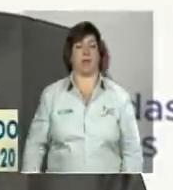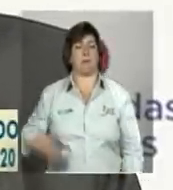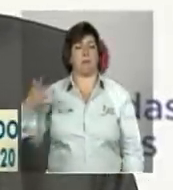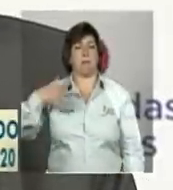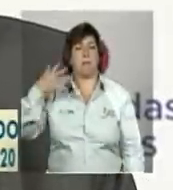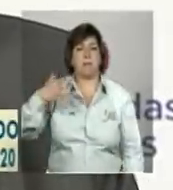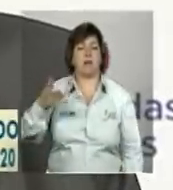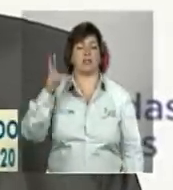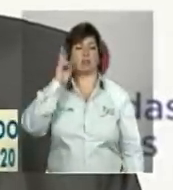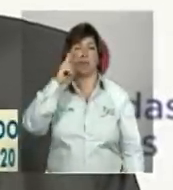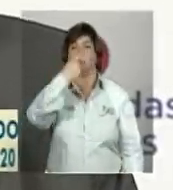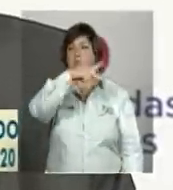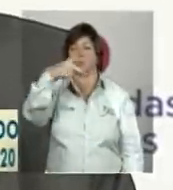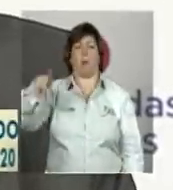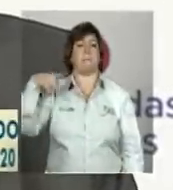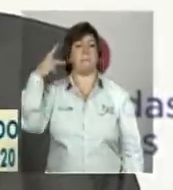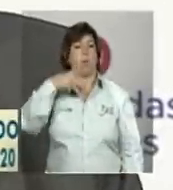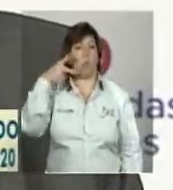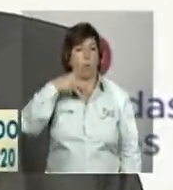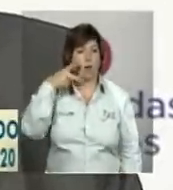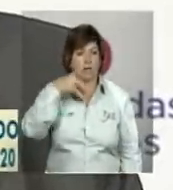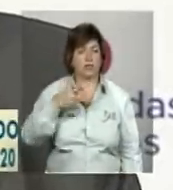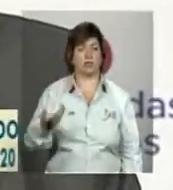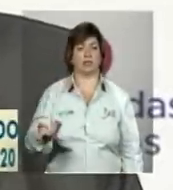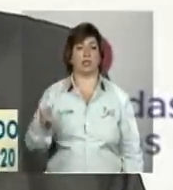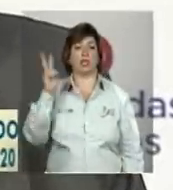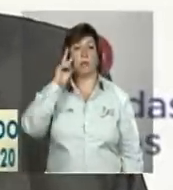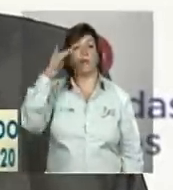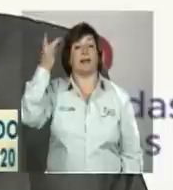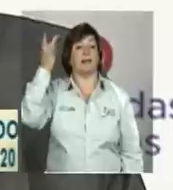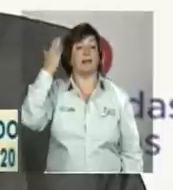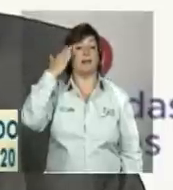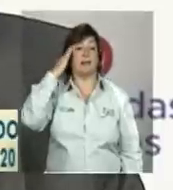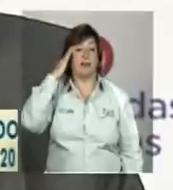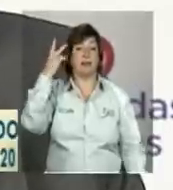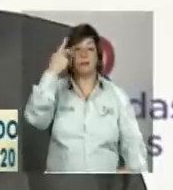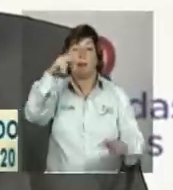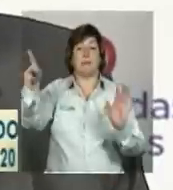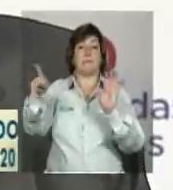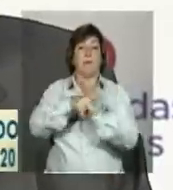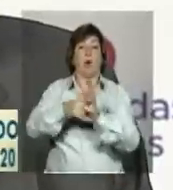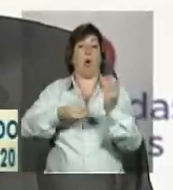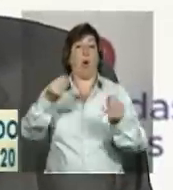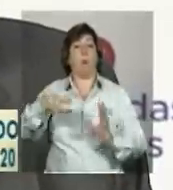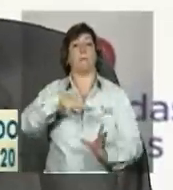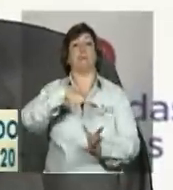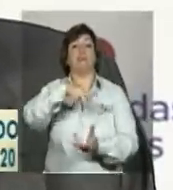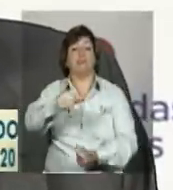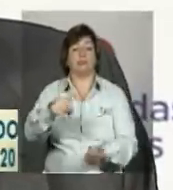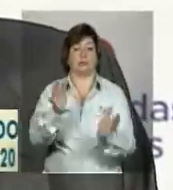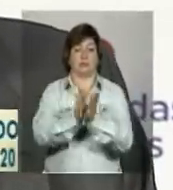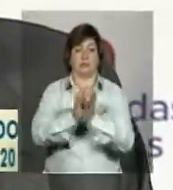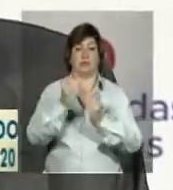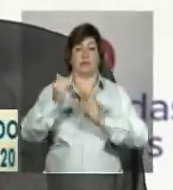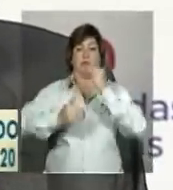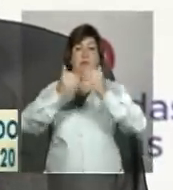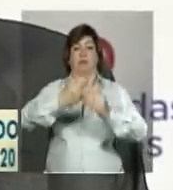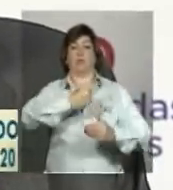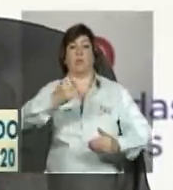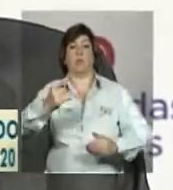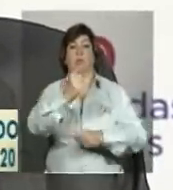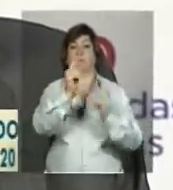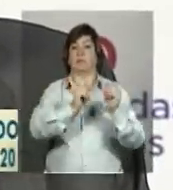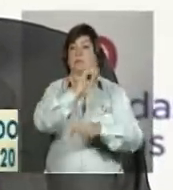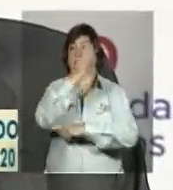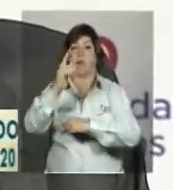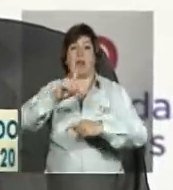falam sobre suas políticas e sobre a sua visão de mundo na área de desenvolvimento sustentável. Isso